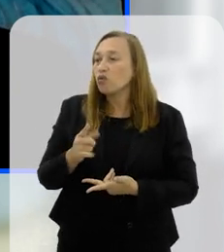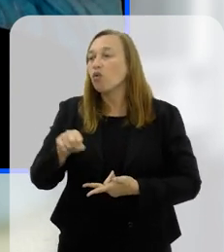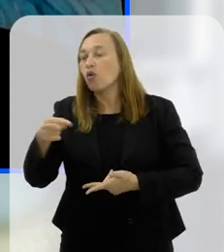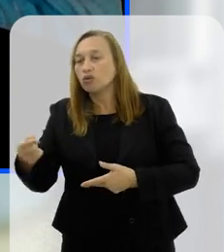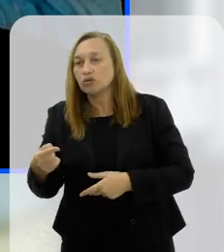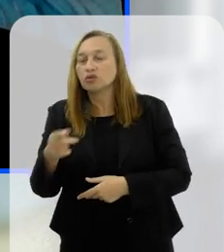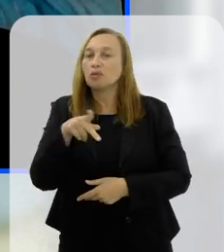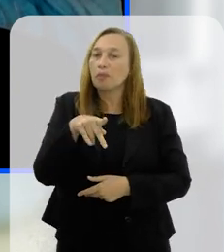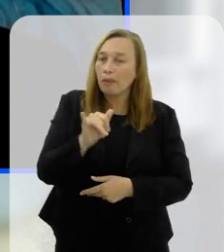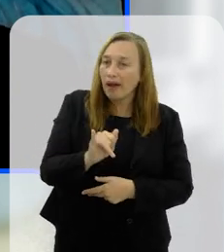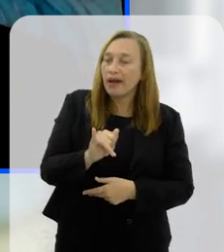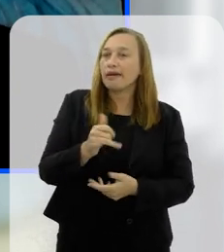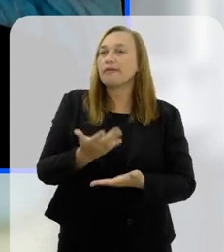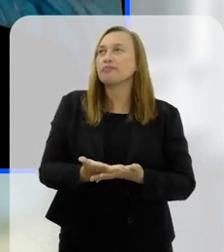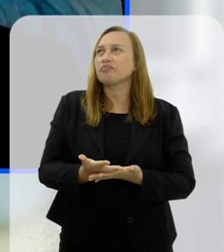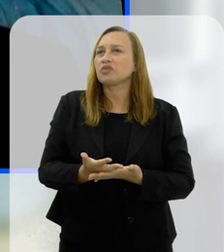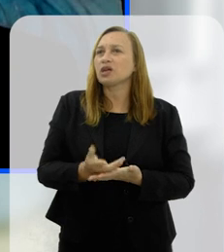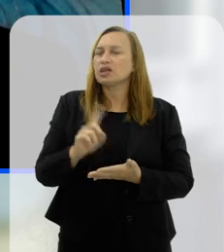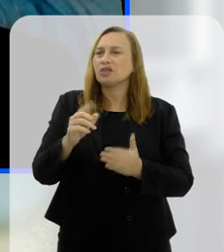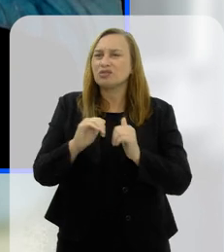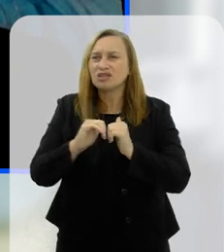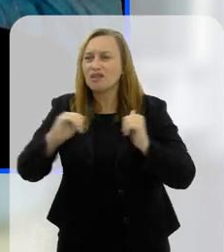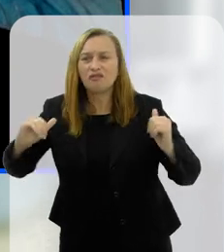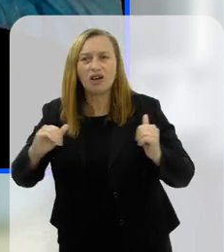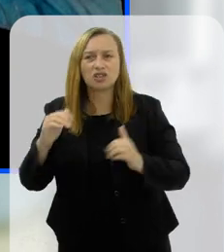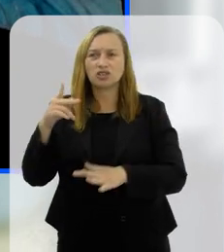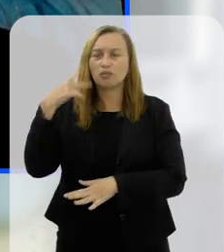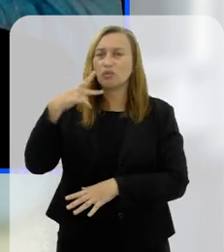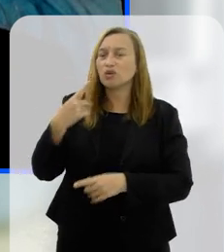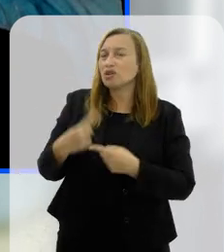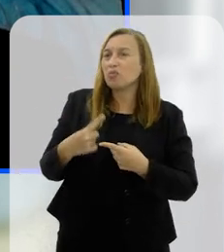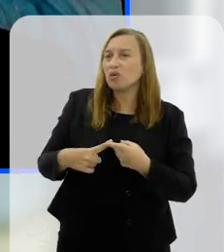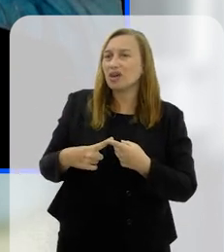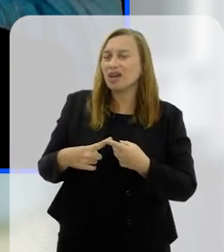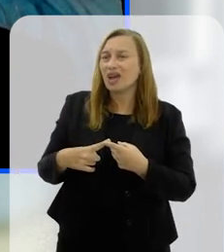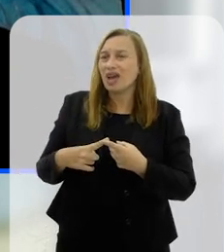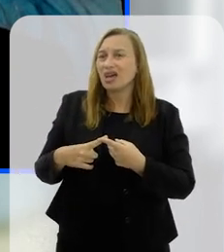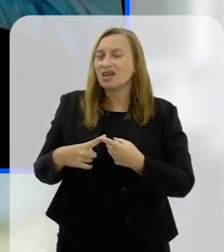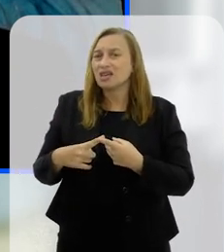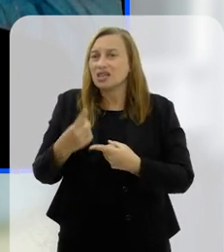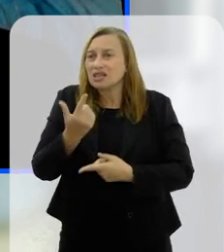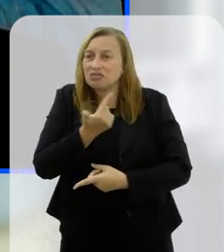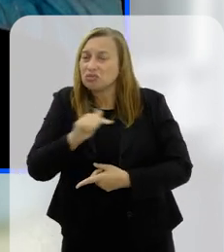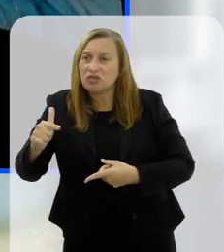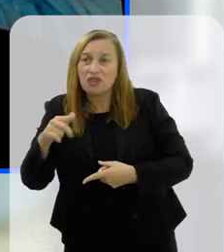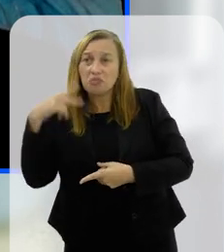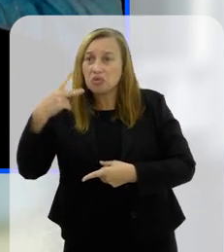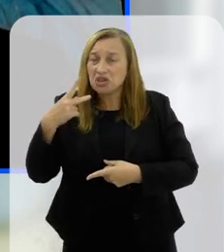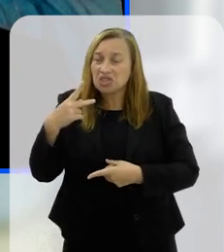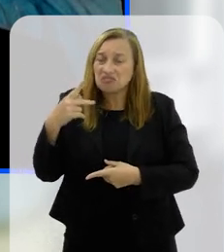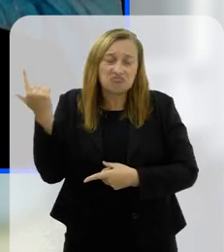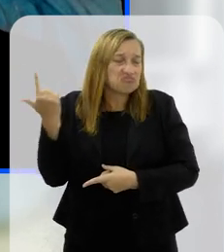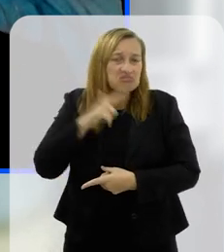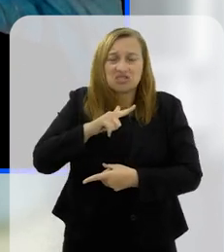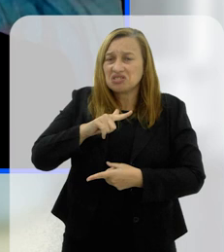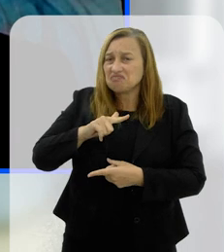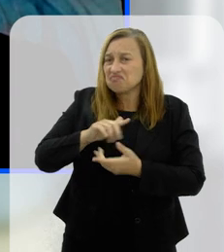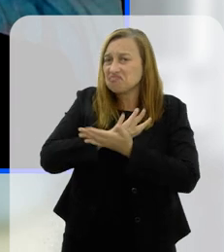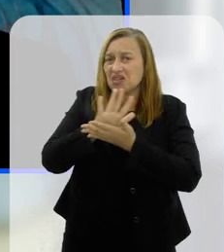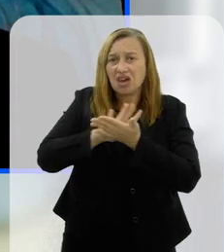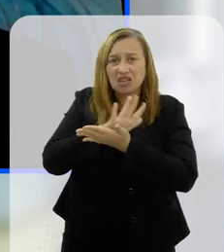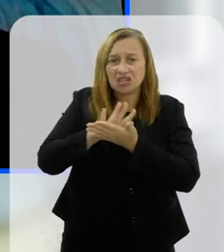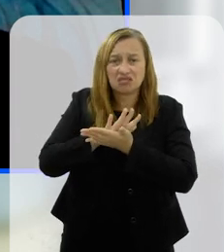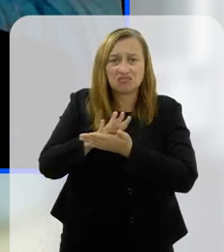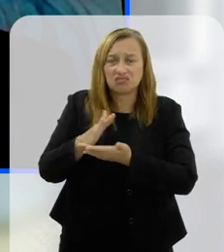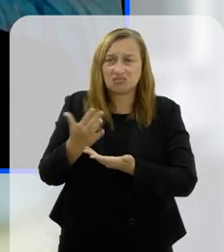com os outros pais é o seguinte olha não se afastem da política Porque sem a política a gente não vai conseguir nada entendeu